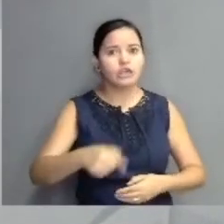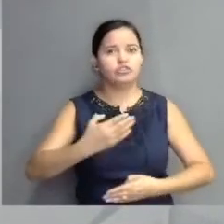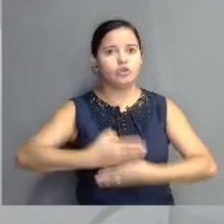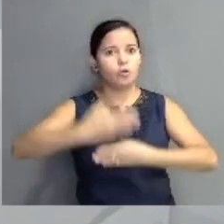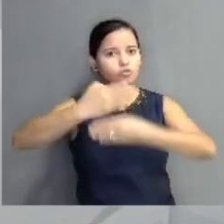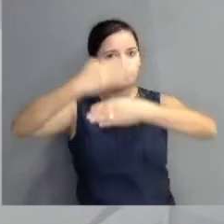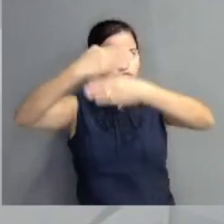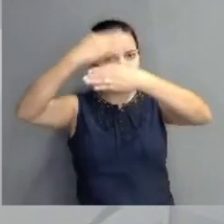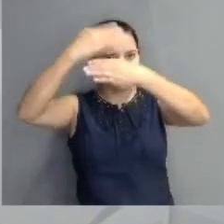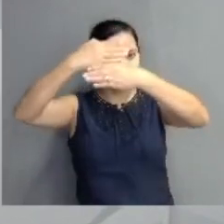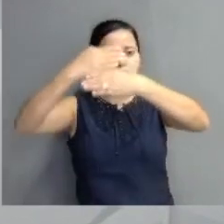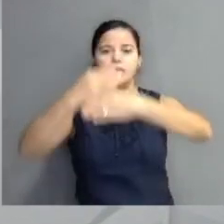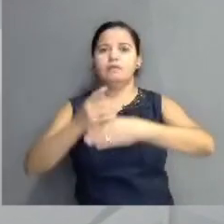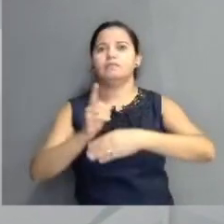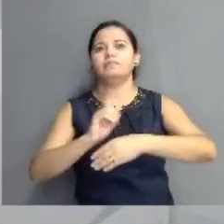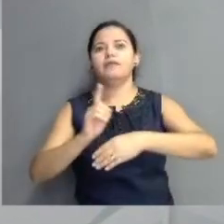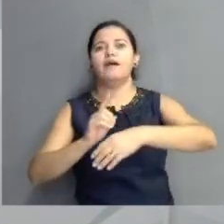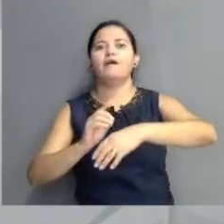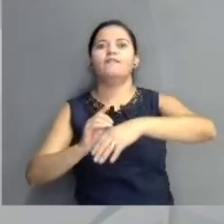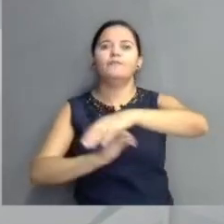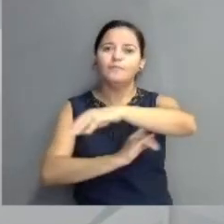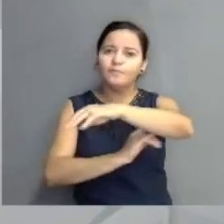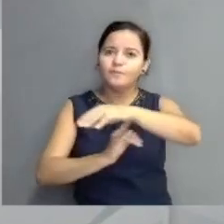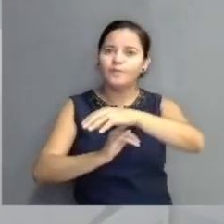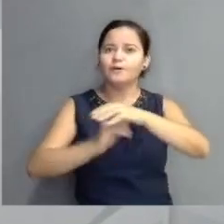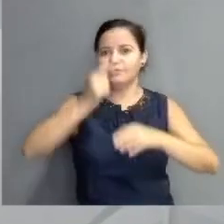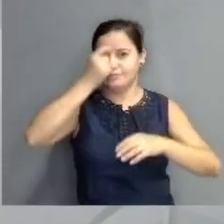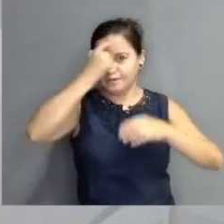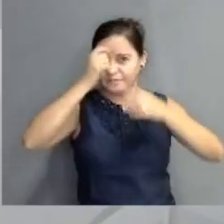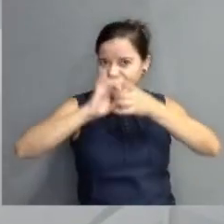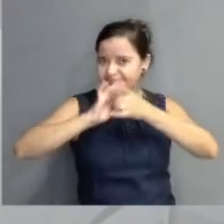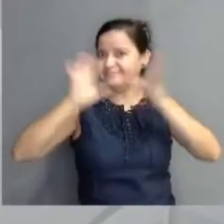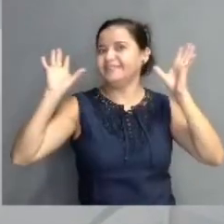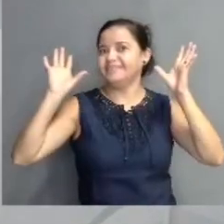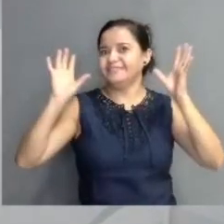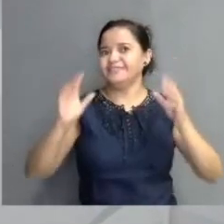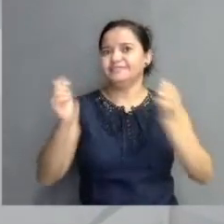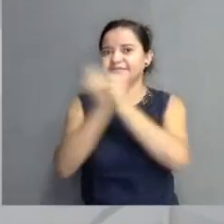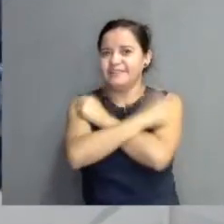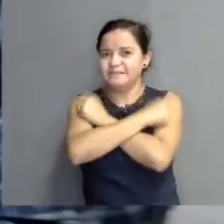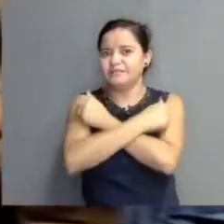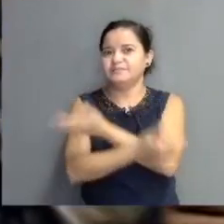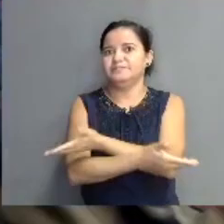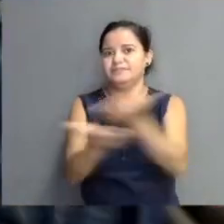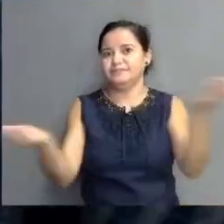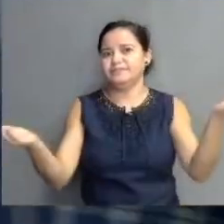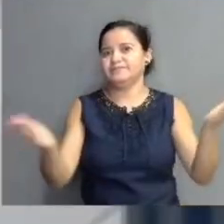muros, mas sim para construir pontes. Até a próxima. Um abração para todos. Tchau, tchau.